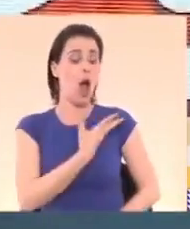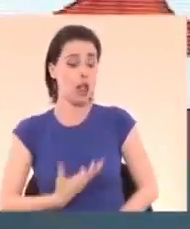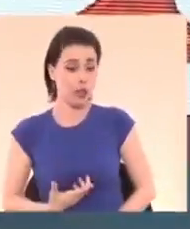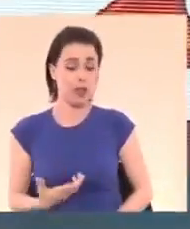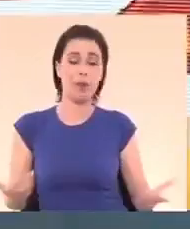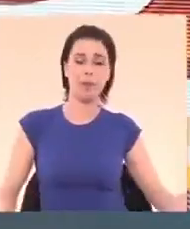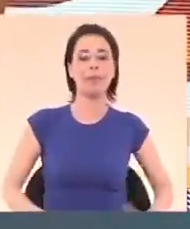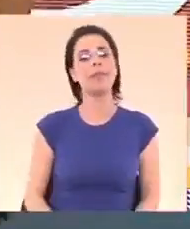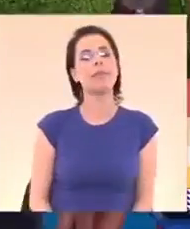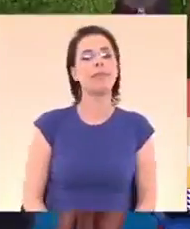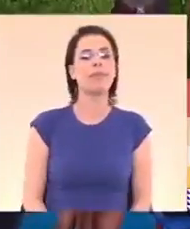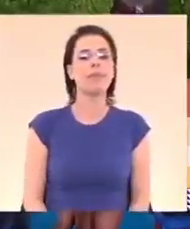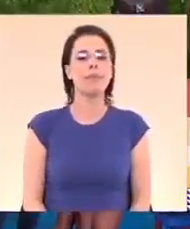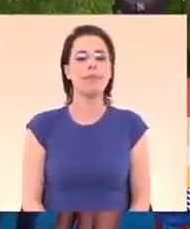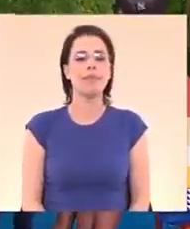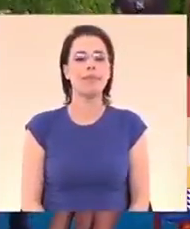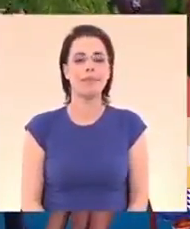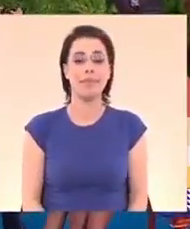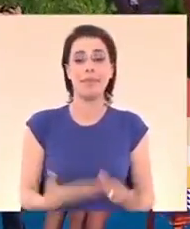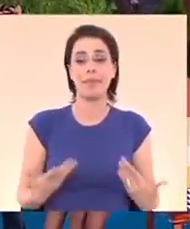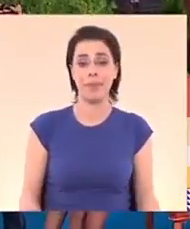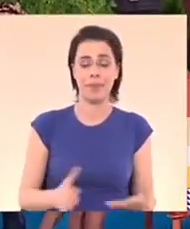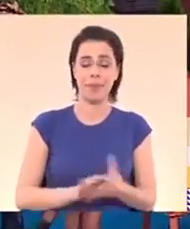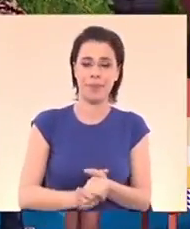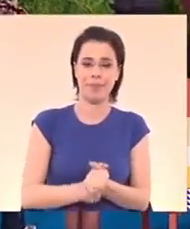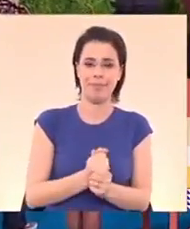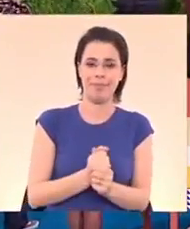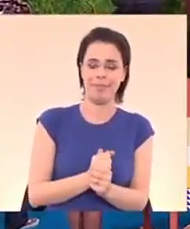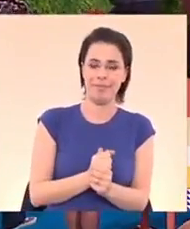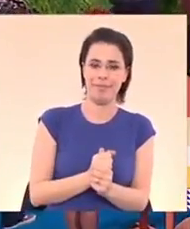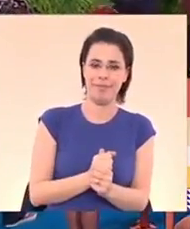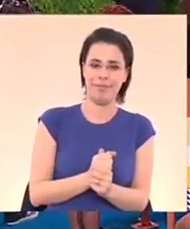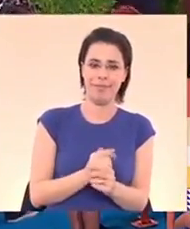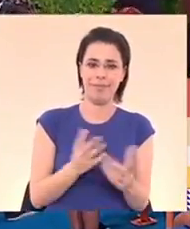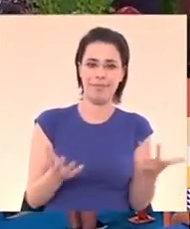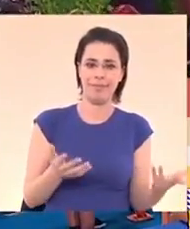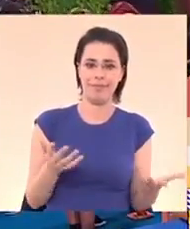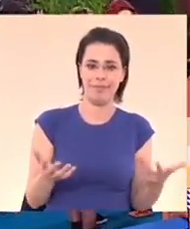Olha a SIC. Para já...